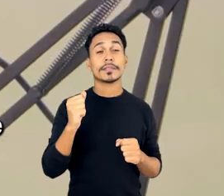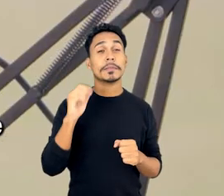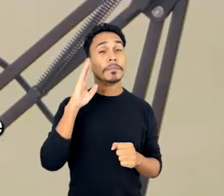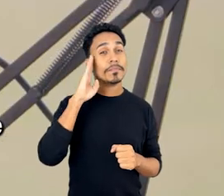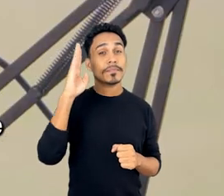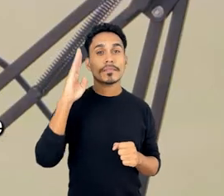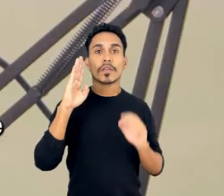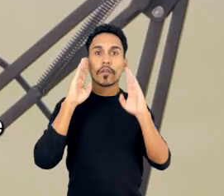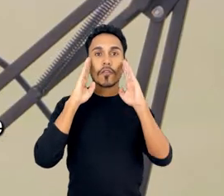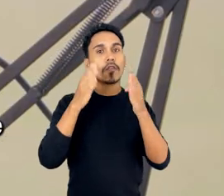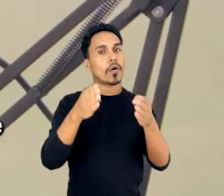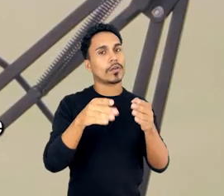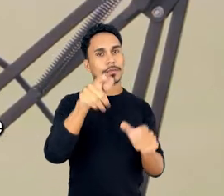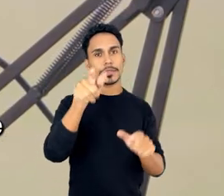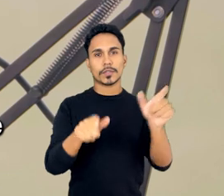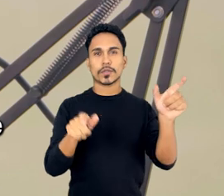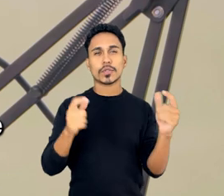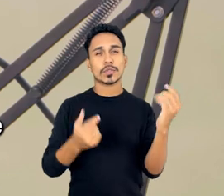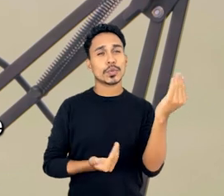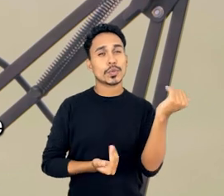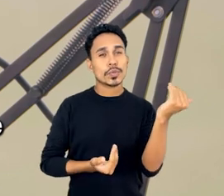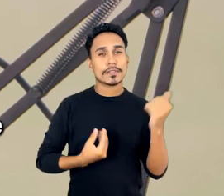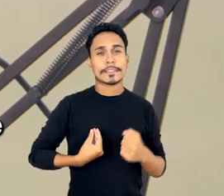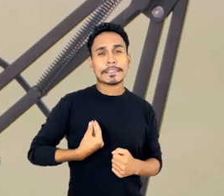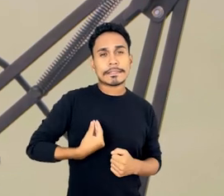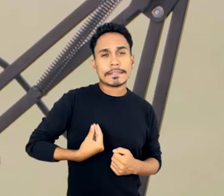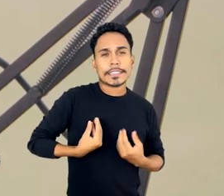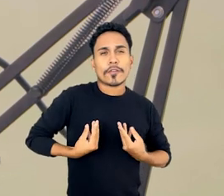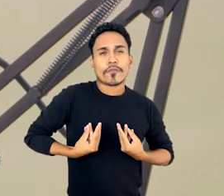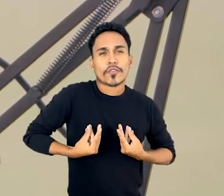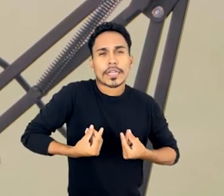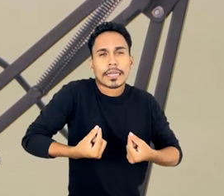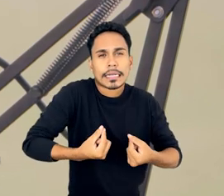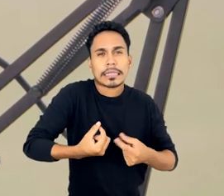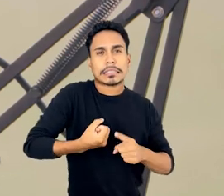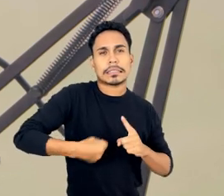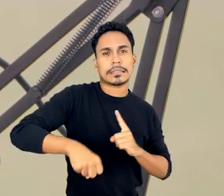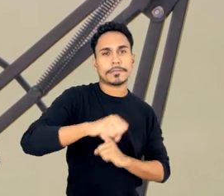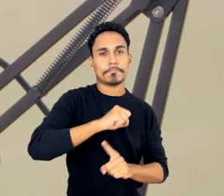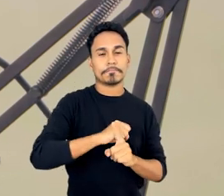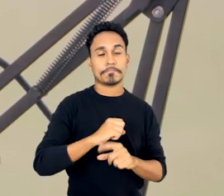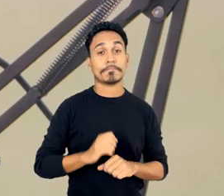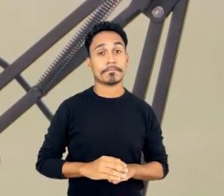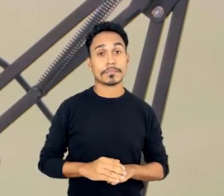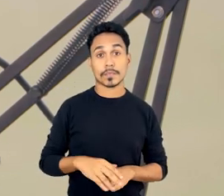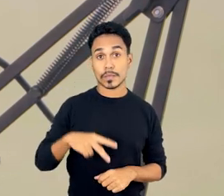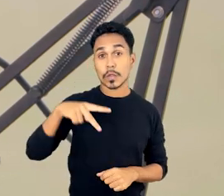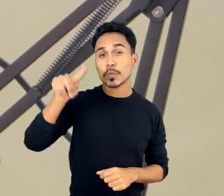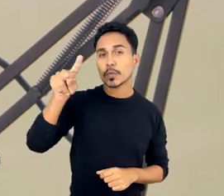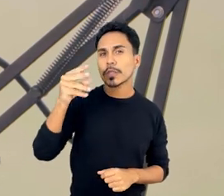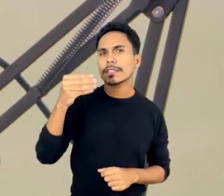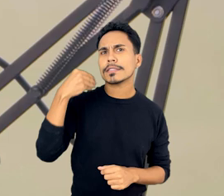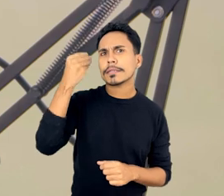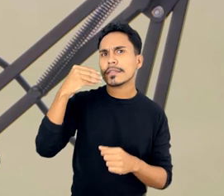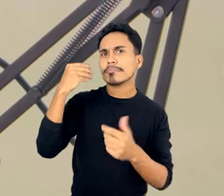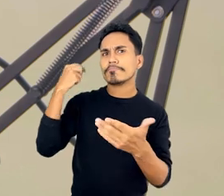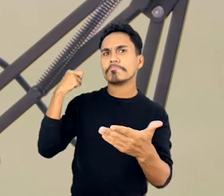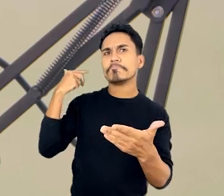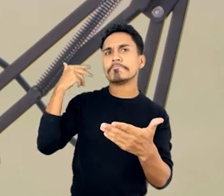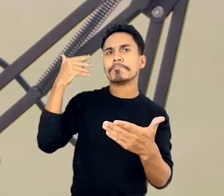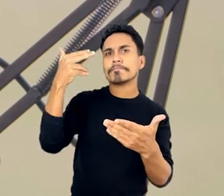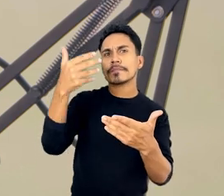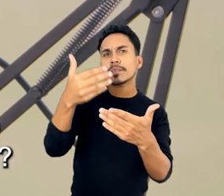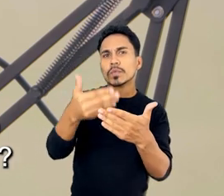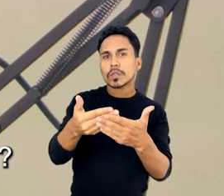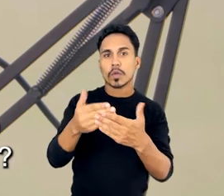Juventude vulnerável enfim hã pela sua experiência como o senhor tem visto Eh esses novos formatos de